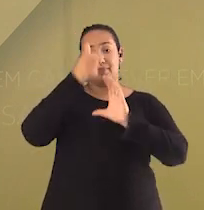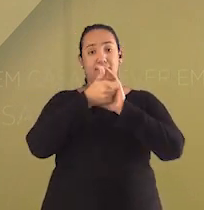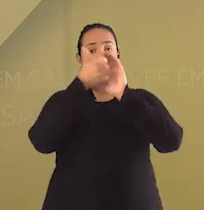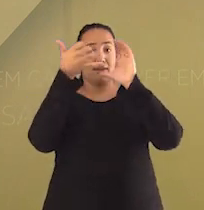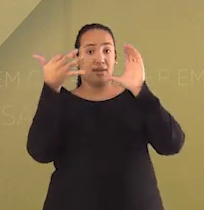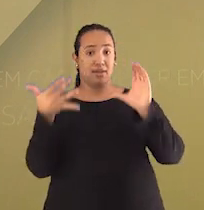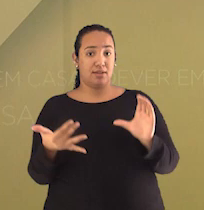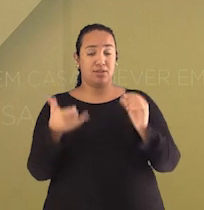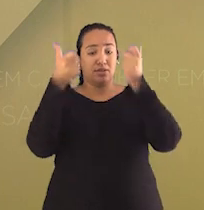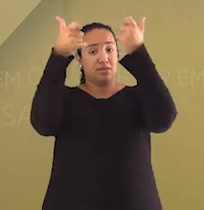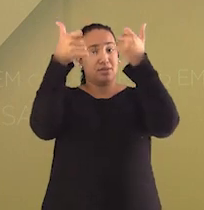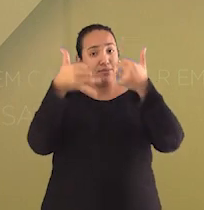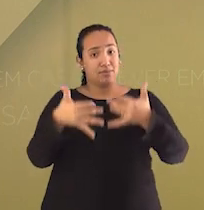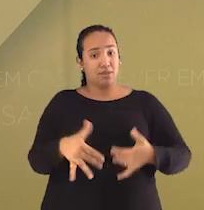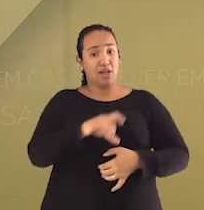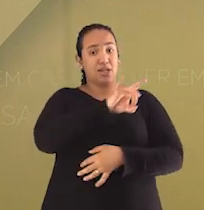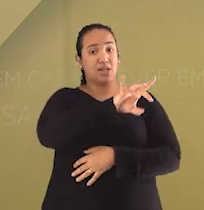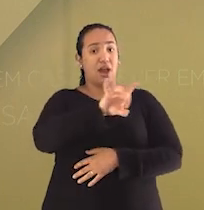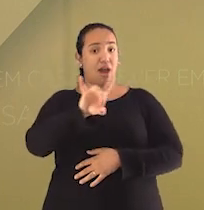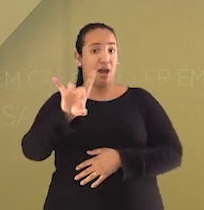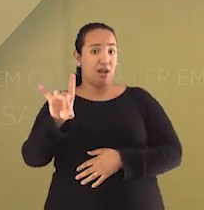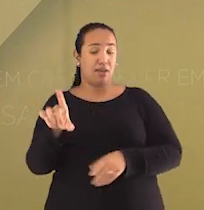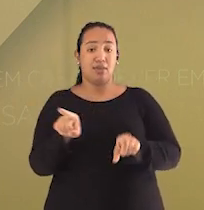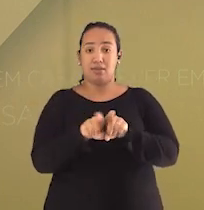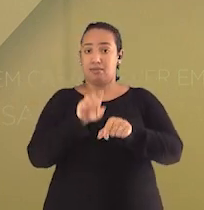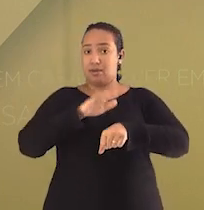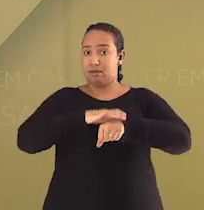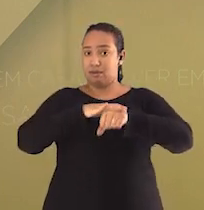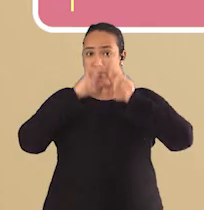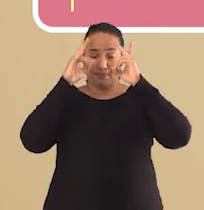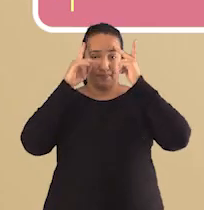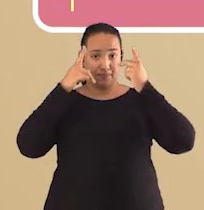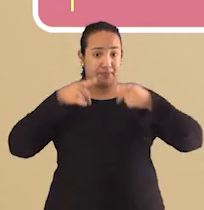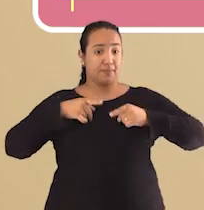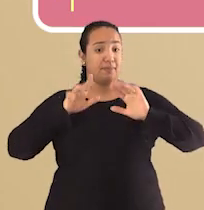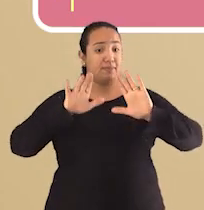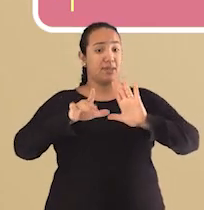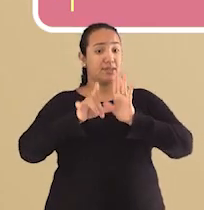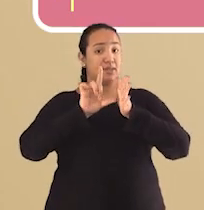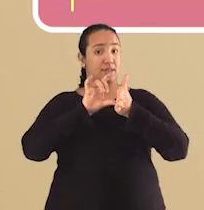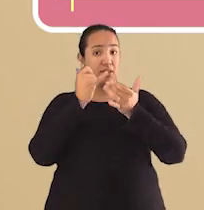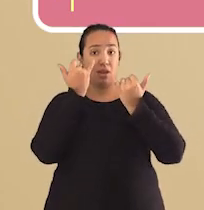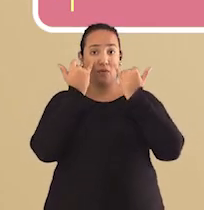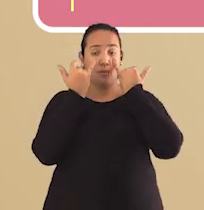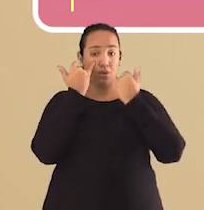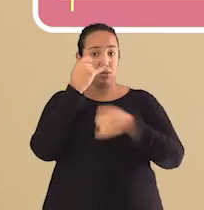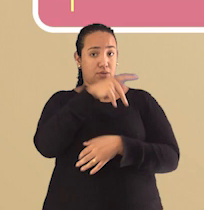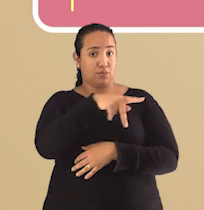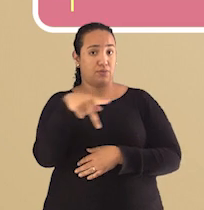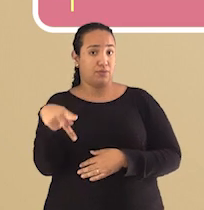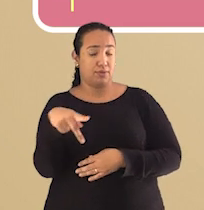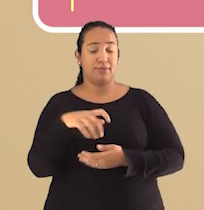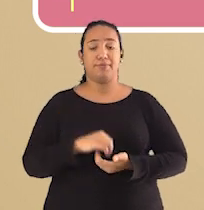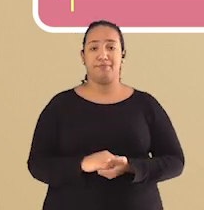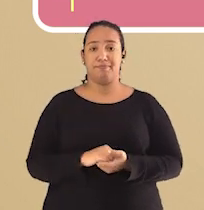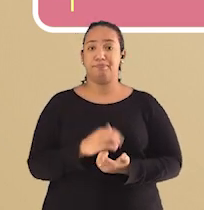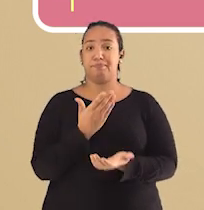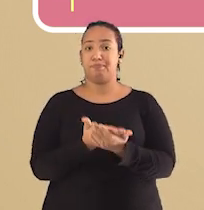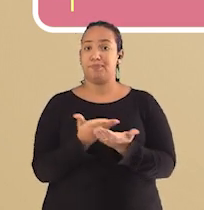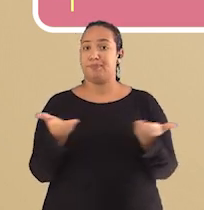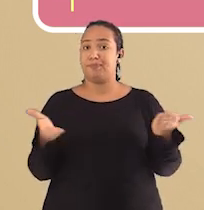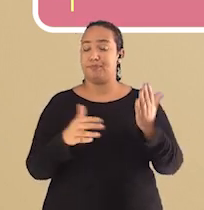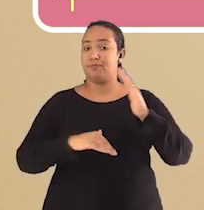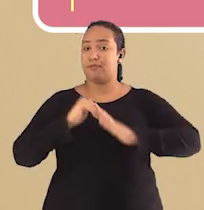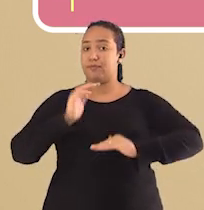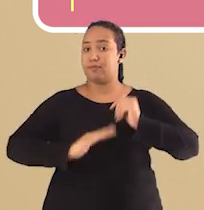outros. Mas antes, tem informações para os professores. Esta aula trabalha com a seguinte habilidade: